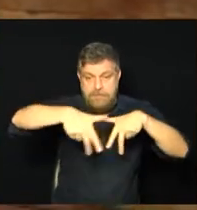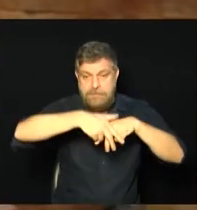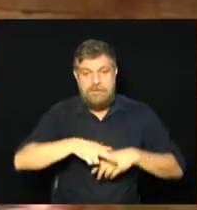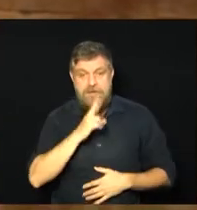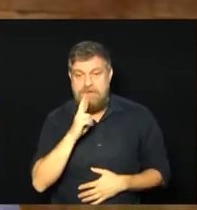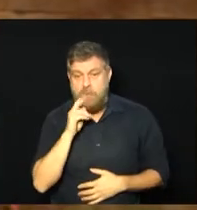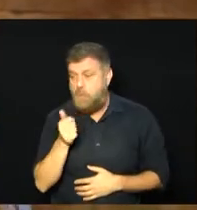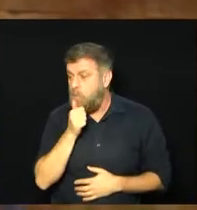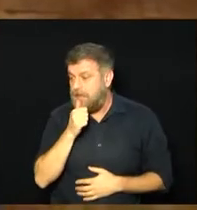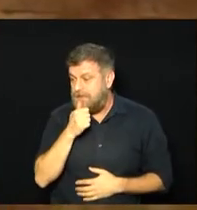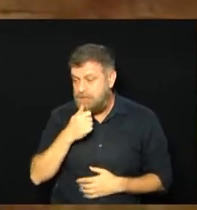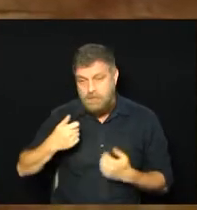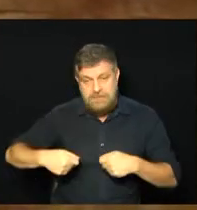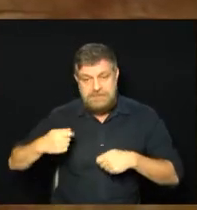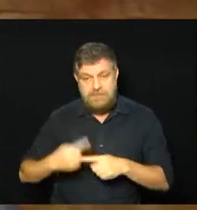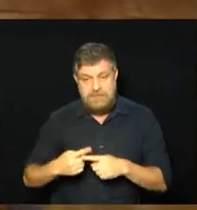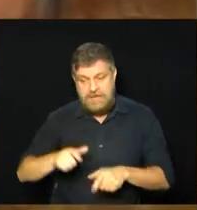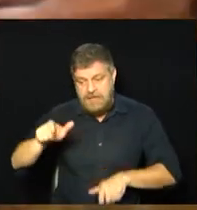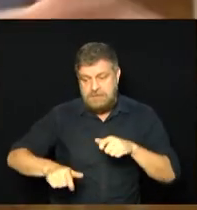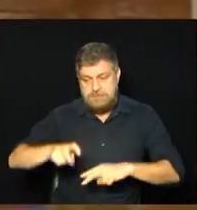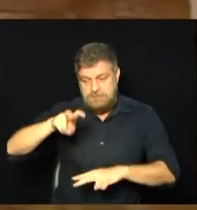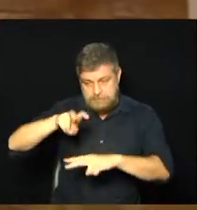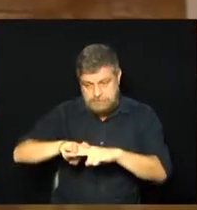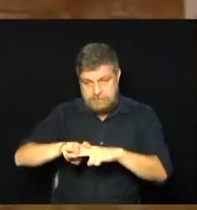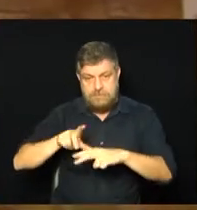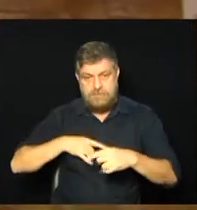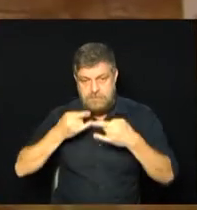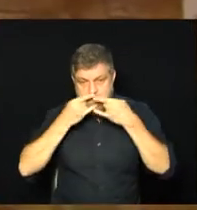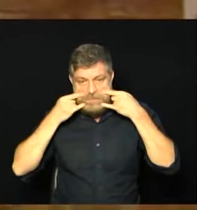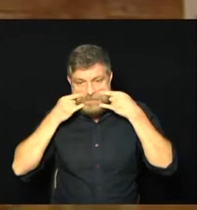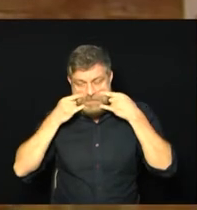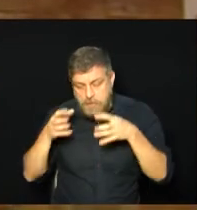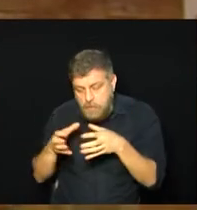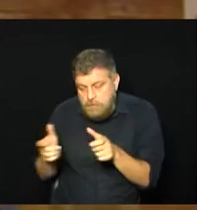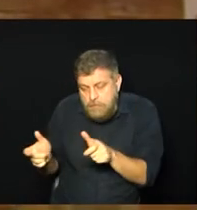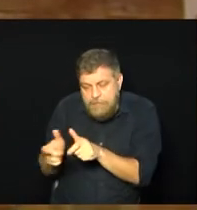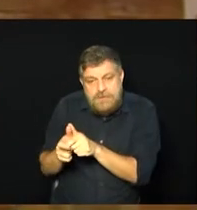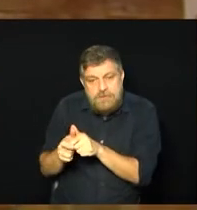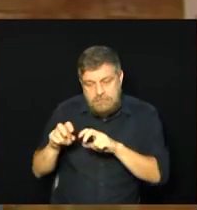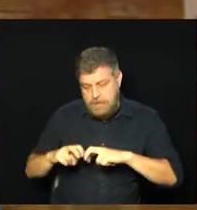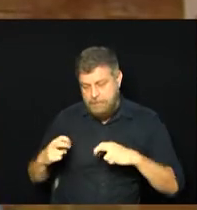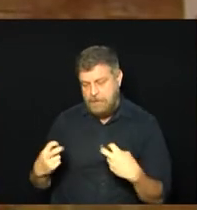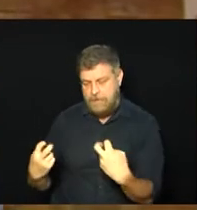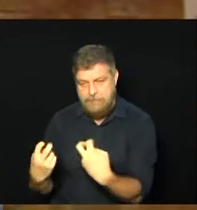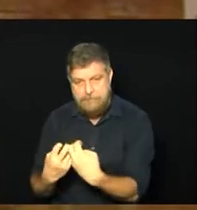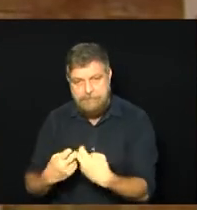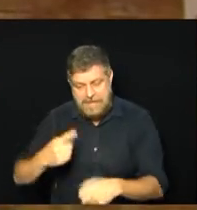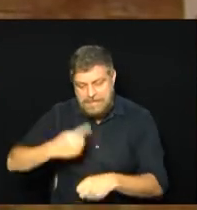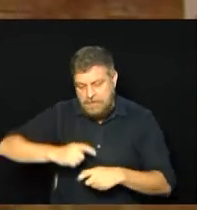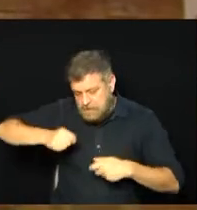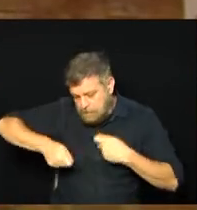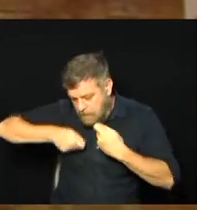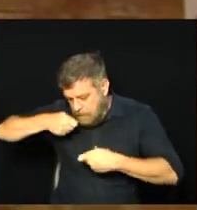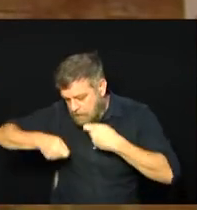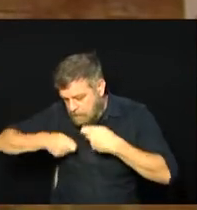não precisam, porque o pessoal acaba convivendo com aquele seu círculo mais próximo, sentado, quando está jantando, comendo, assim por